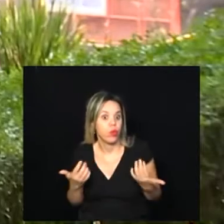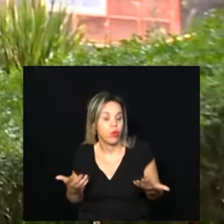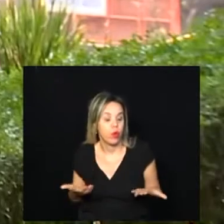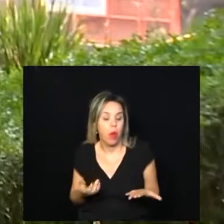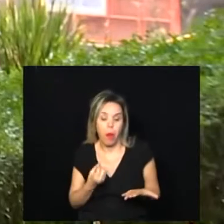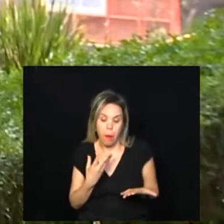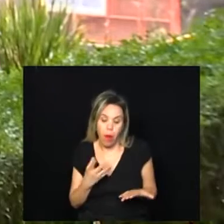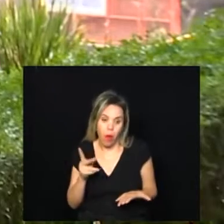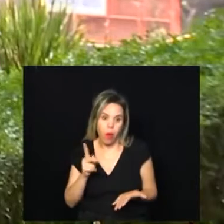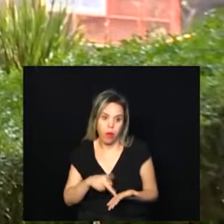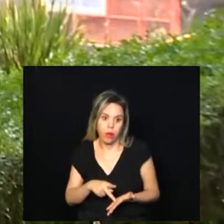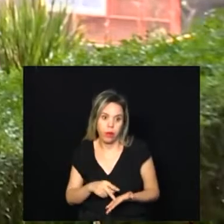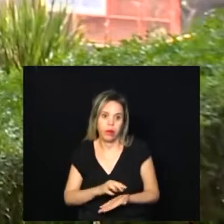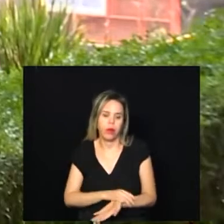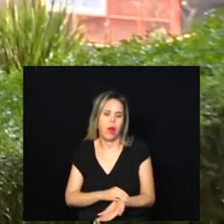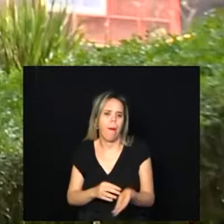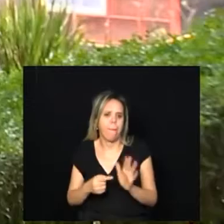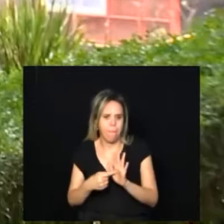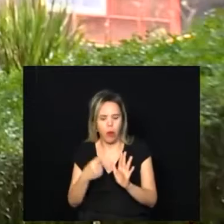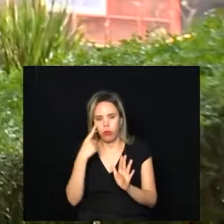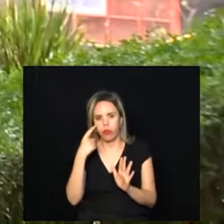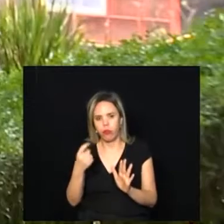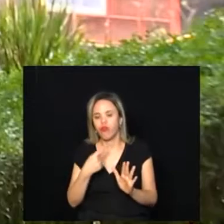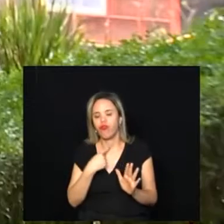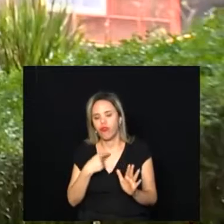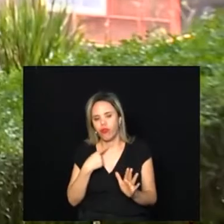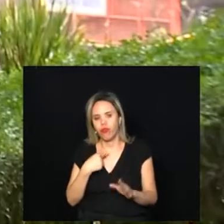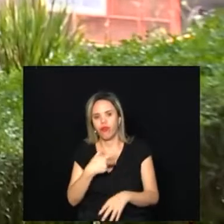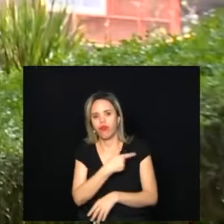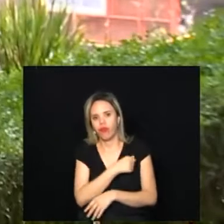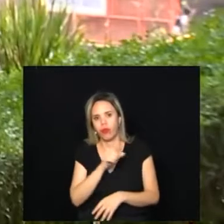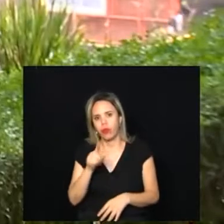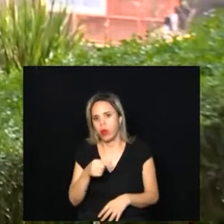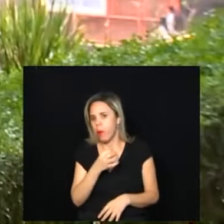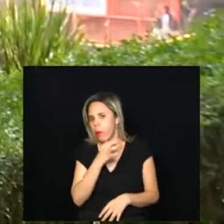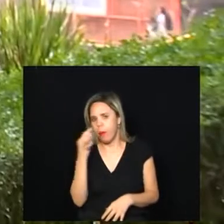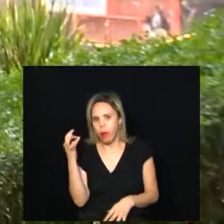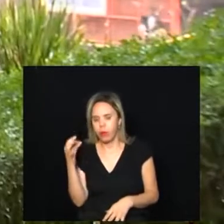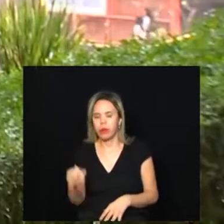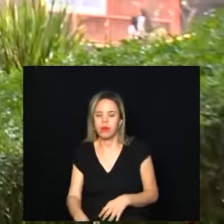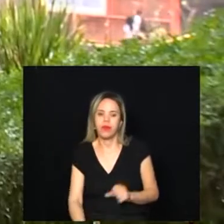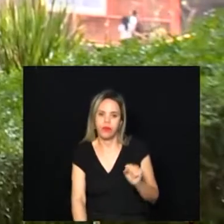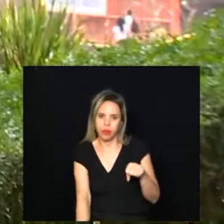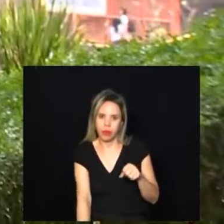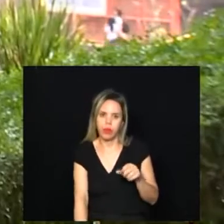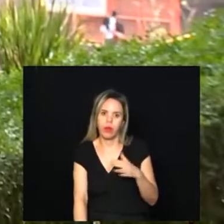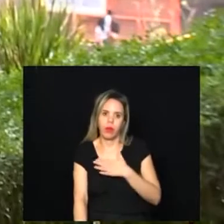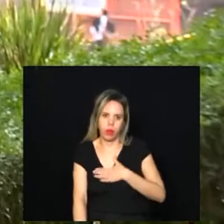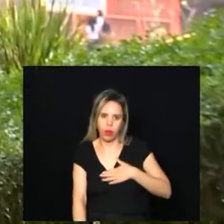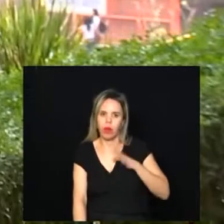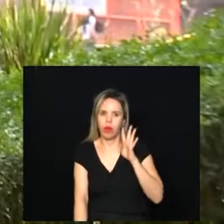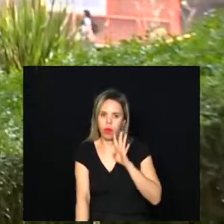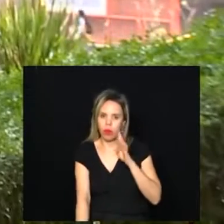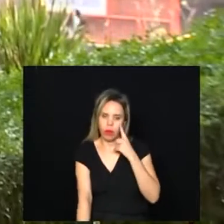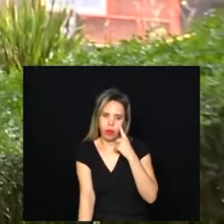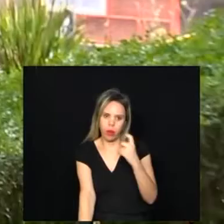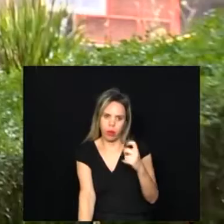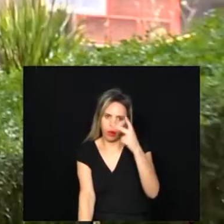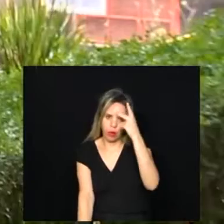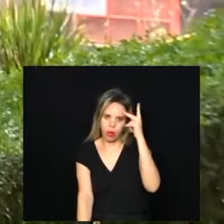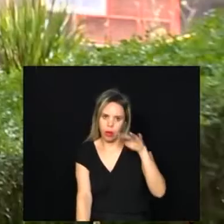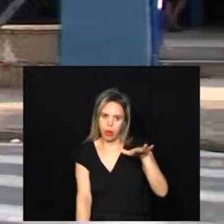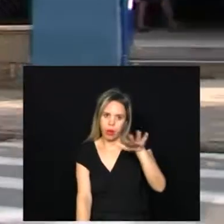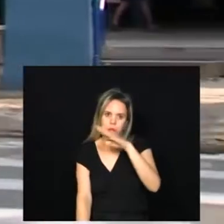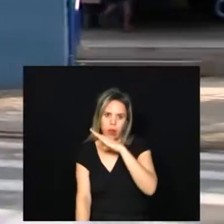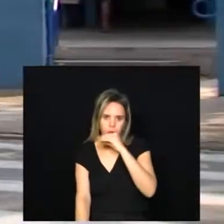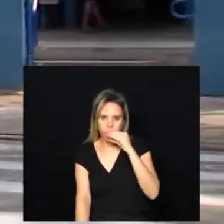muito bom e realmente é, porque mostrou realmente interesse. Como que vocês avaliam tudo isso? Muito bom, demonstrou interesse, né, dessa população